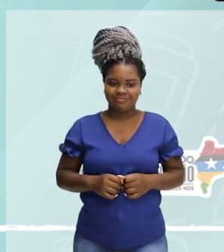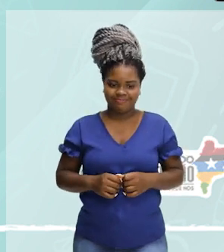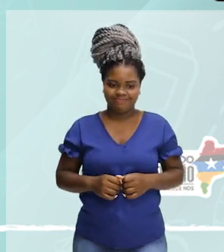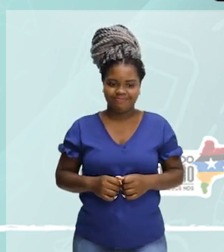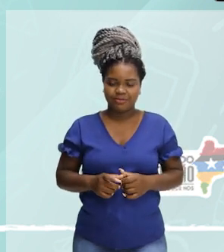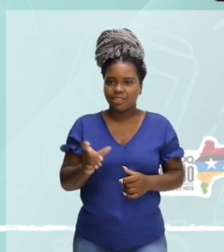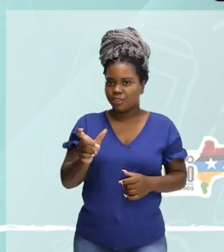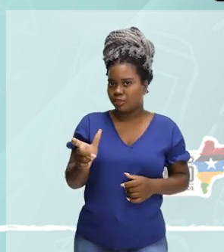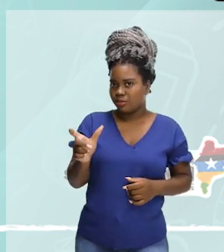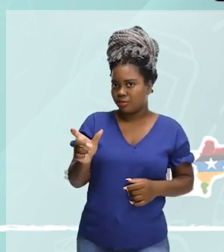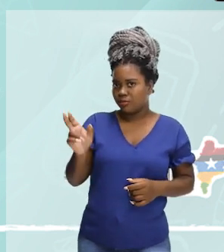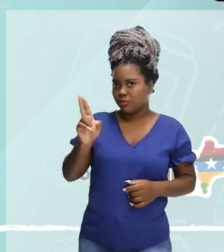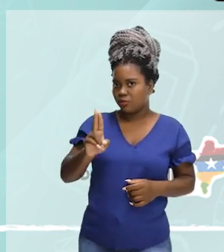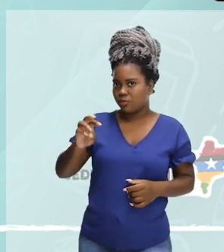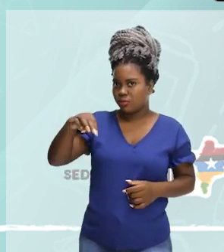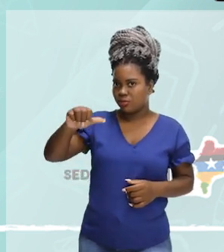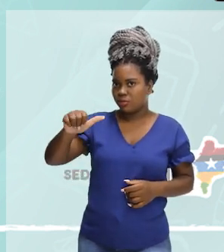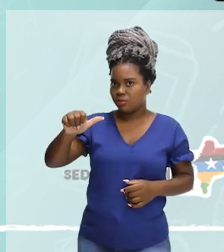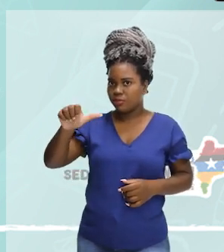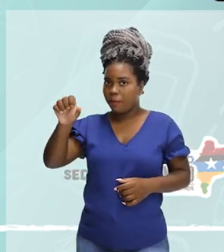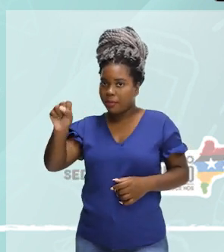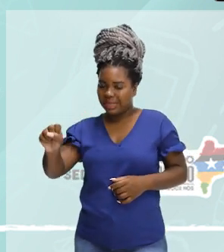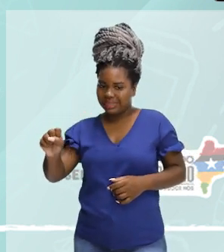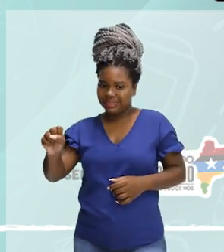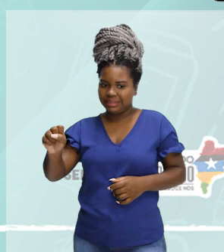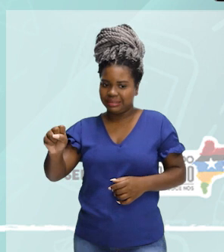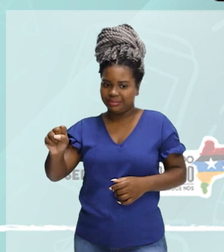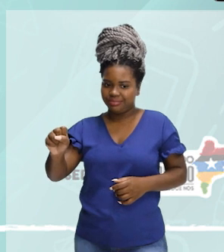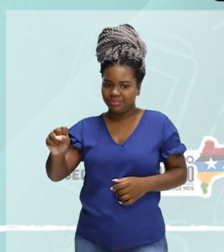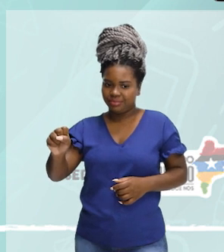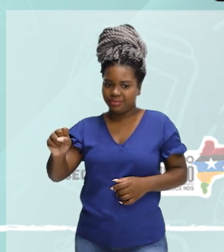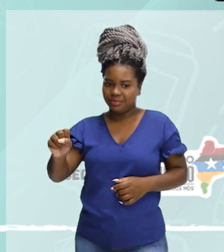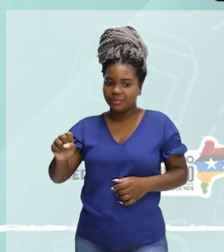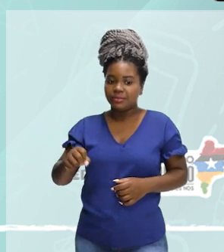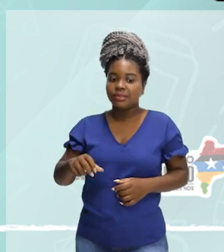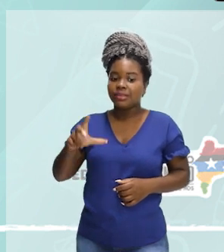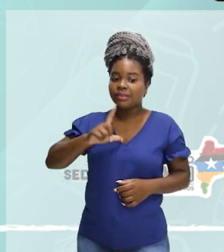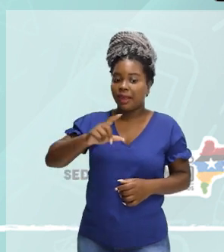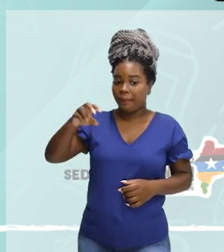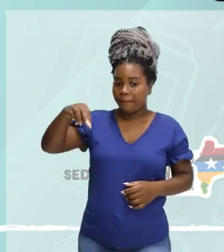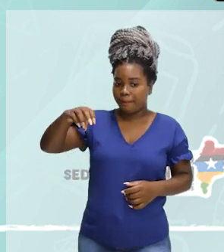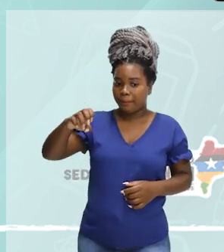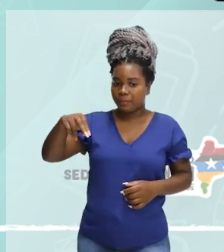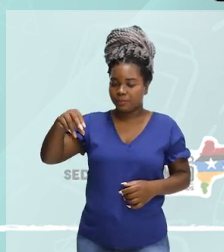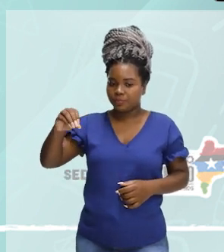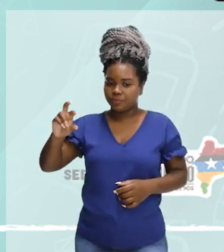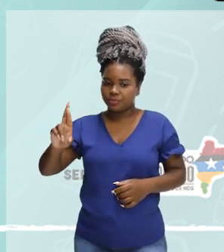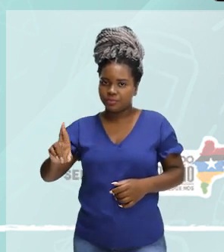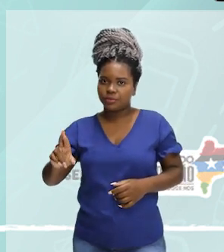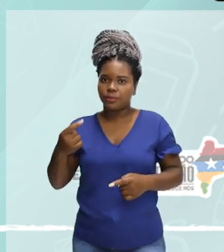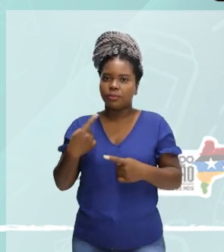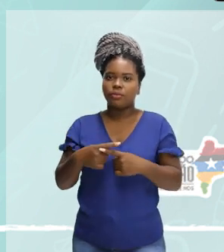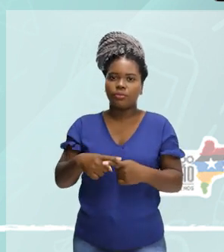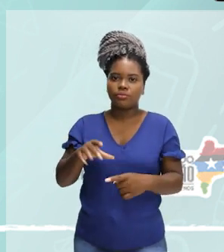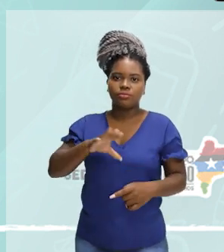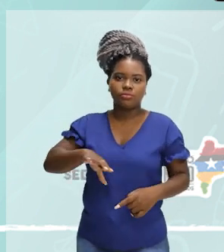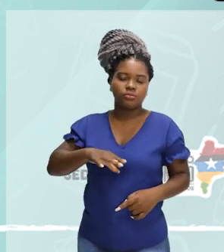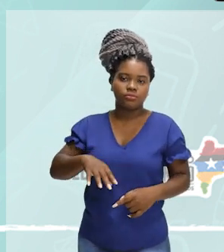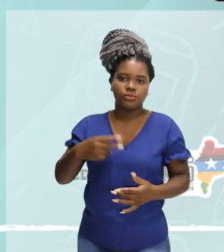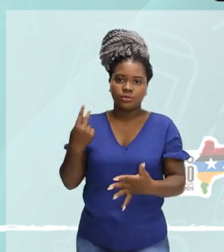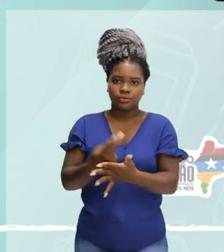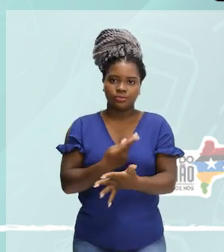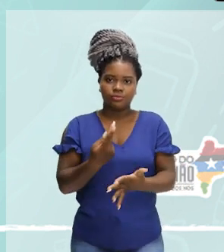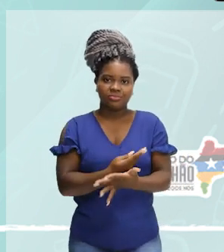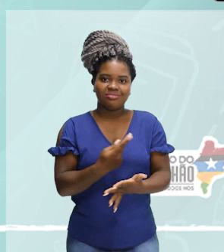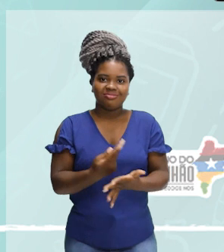quê? Porque na gramática da língua portuguesa, esta forma não é permitida. Então, eu